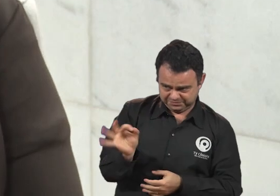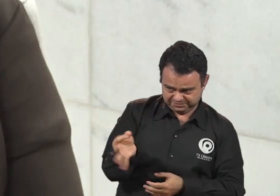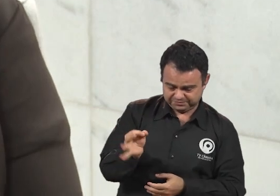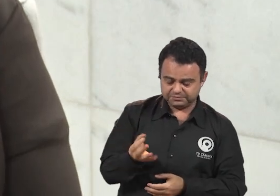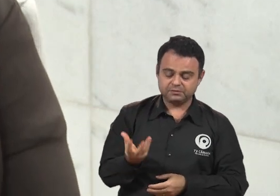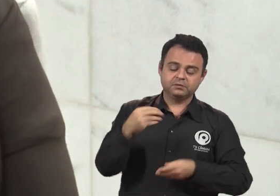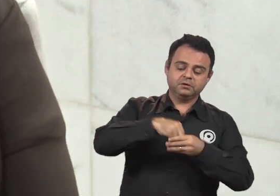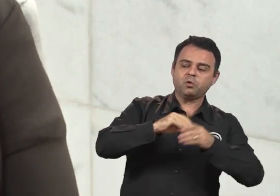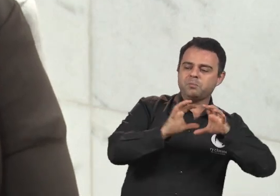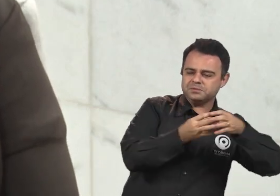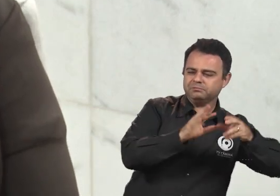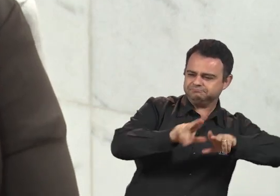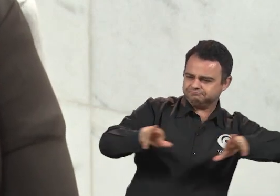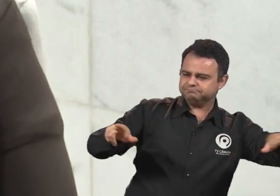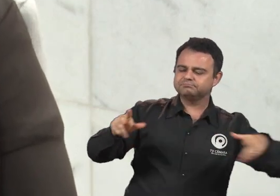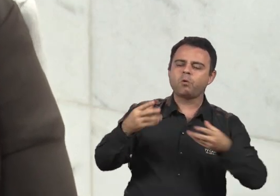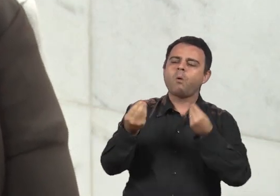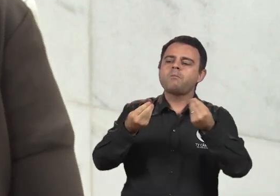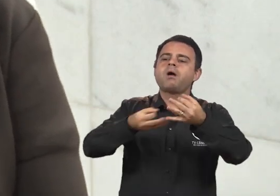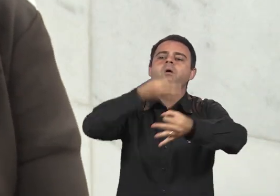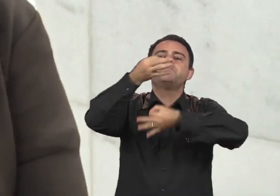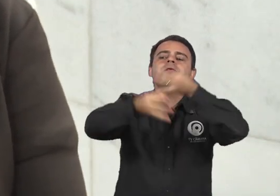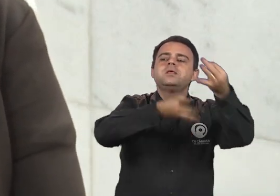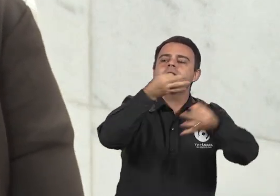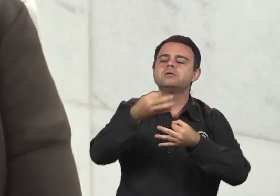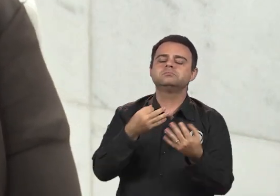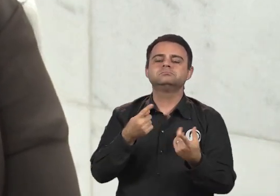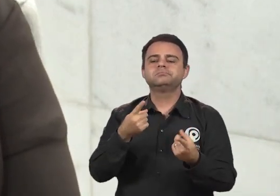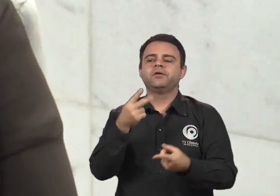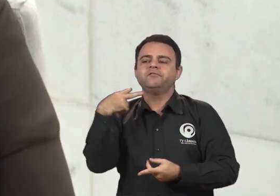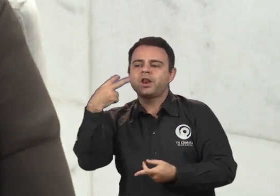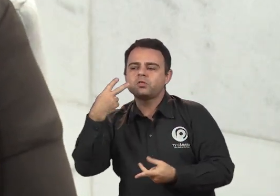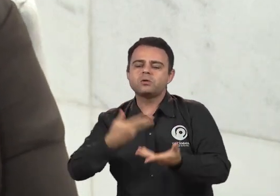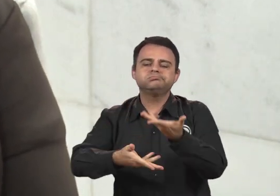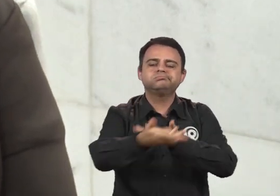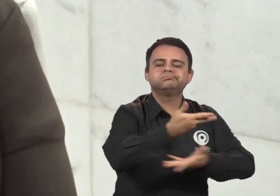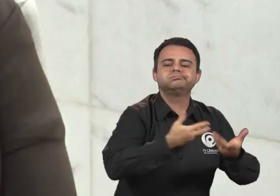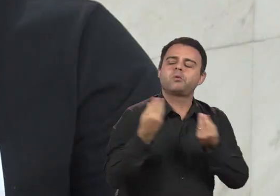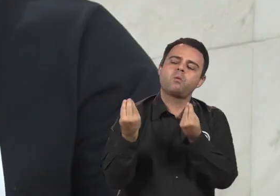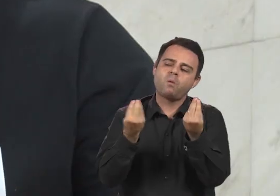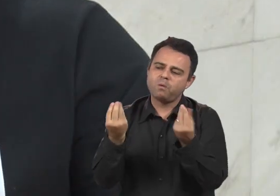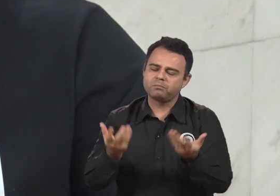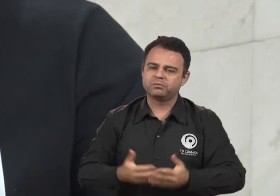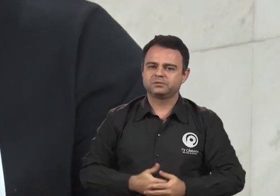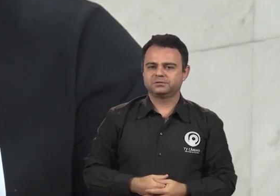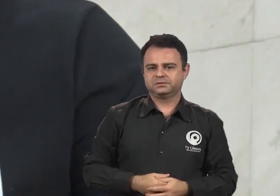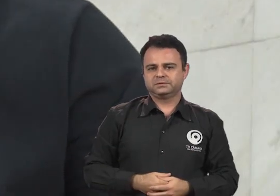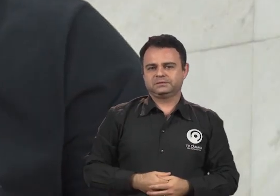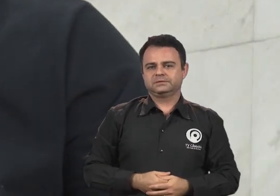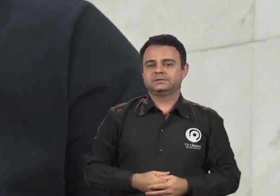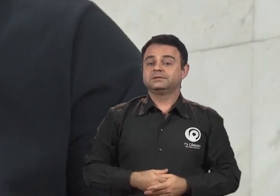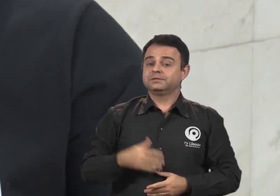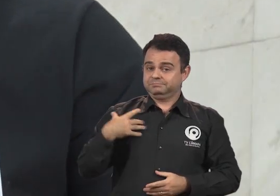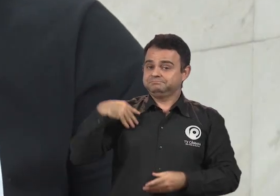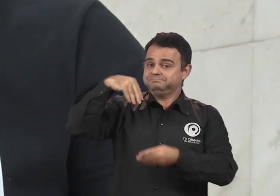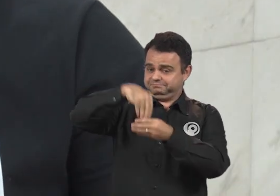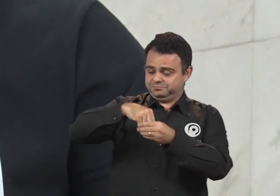outros vereadores, a troca de ideias em relação às comissões? Quais são aí as perspectivas? Falando um pouquinho dessa que eu sou